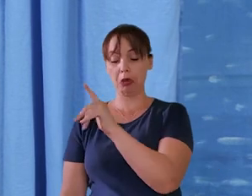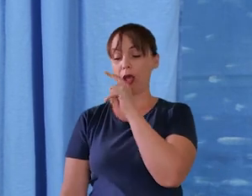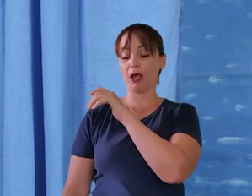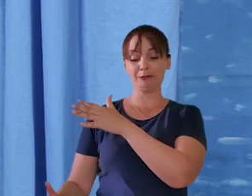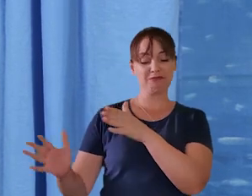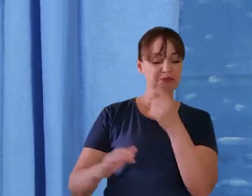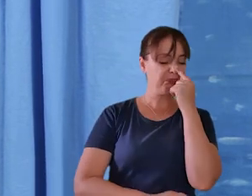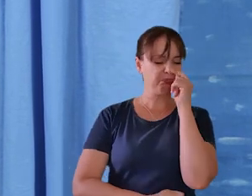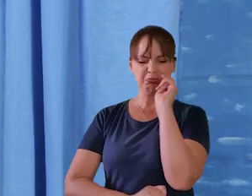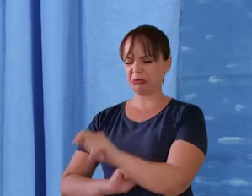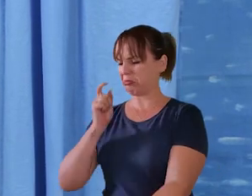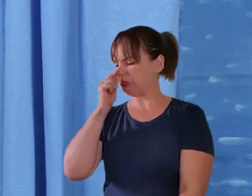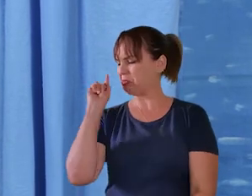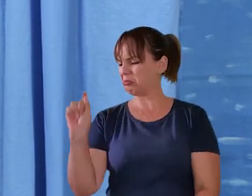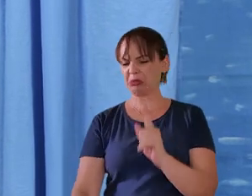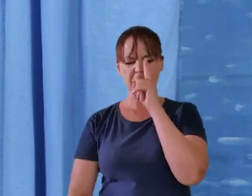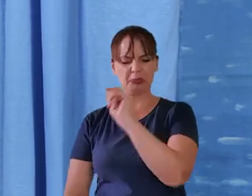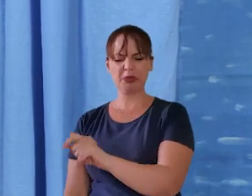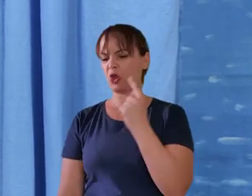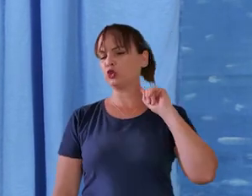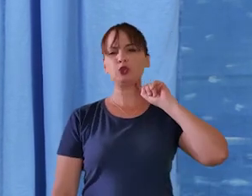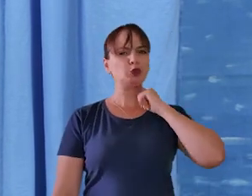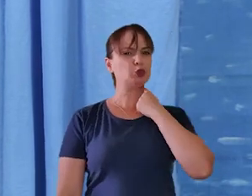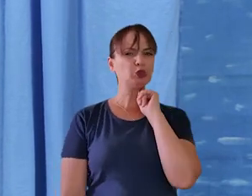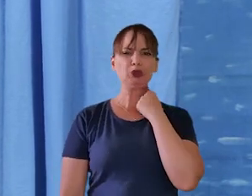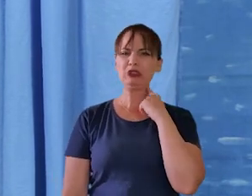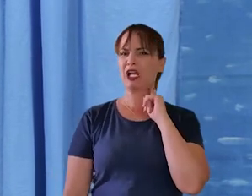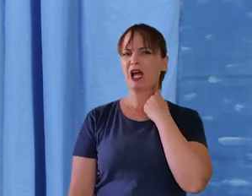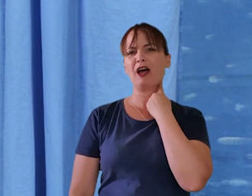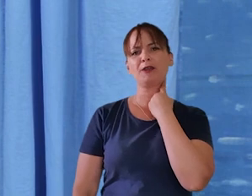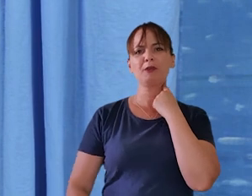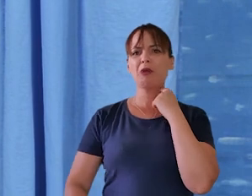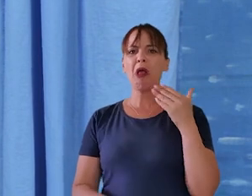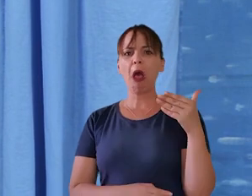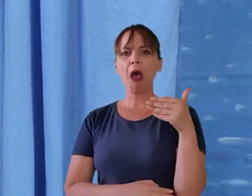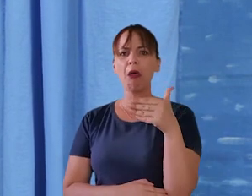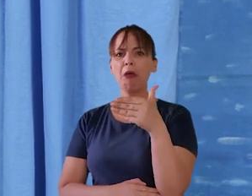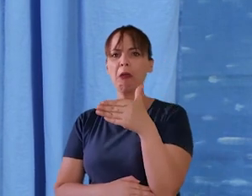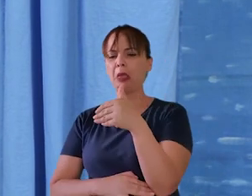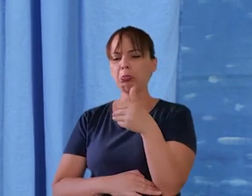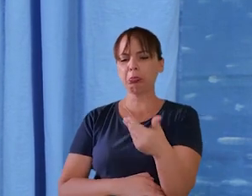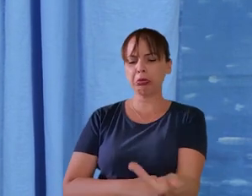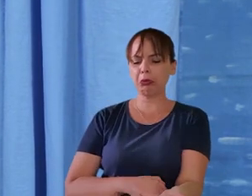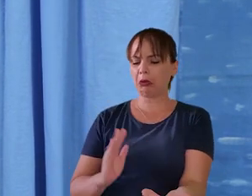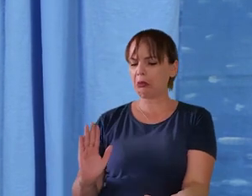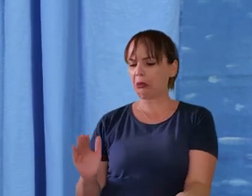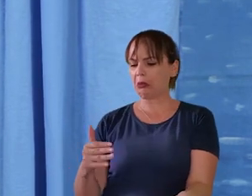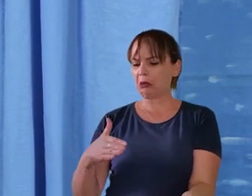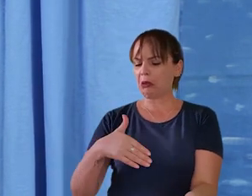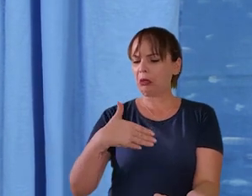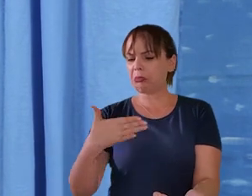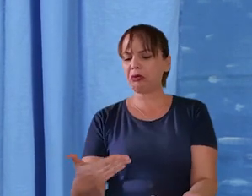e sujaram muito. Os peixes foram morrendo até restarem alguns